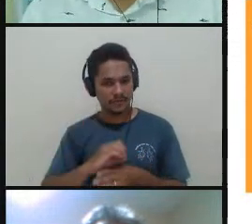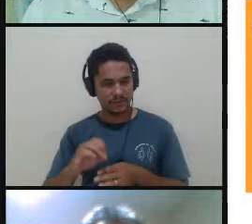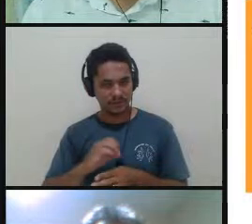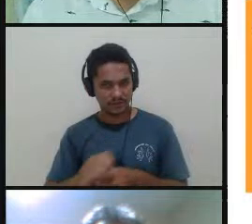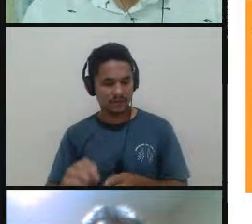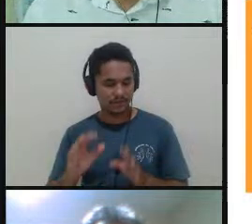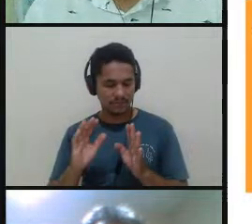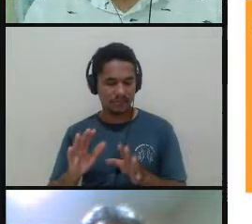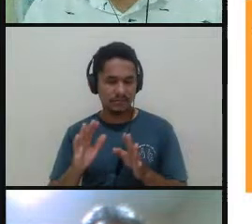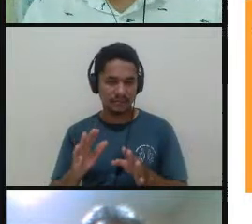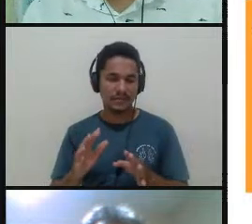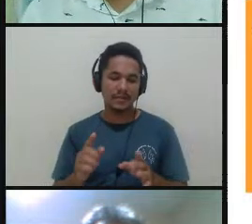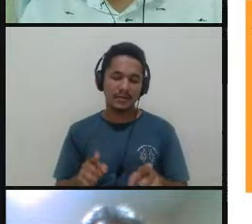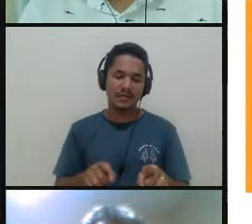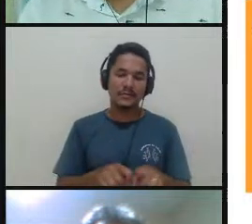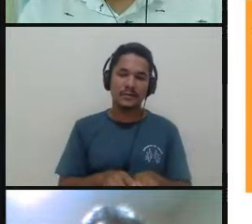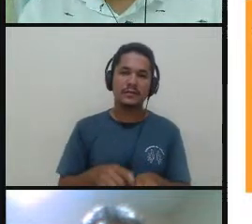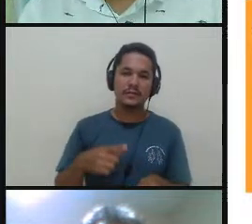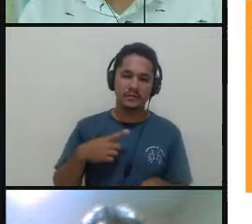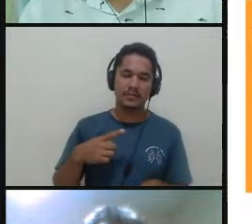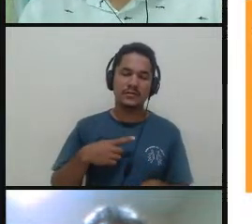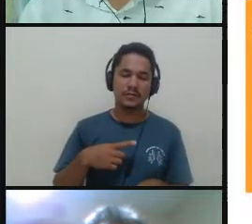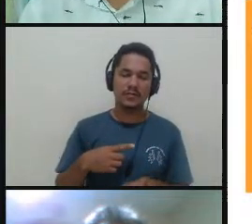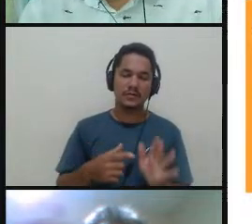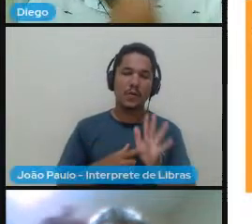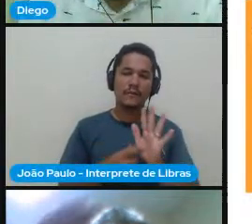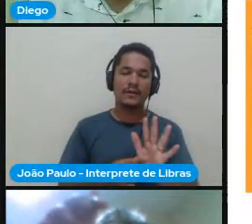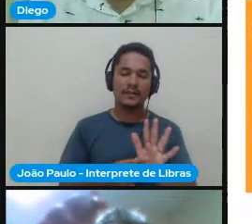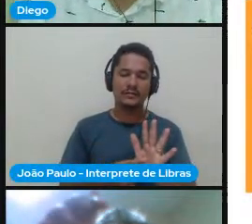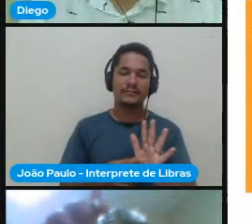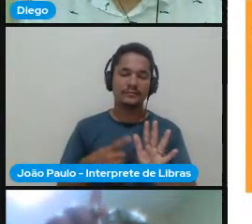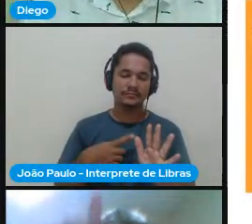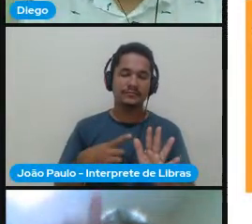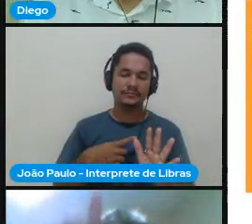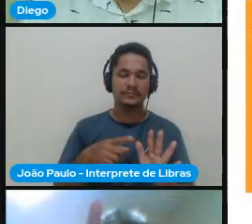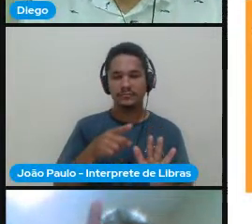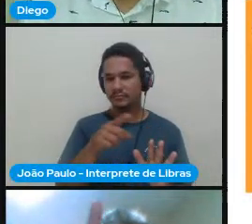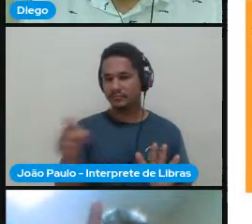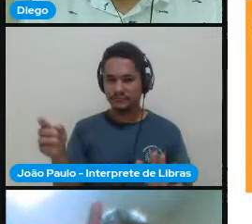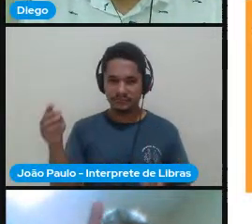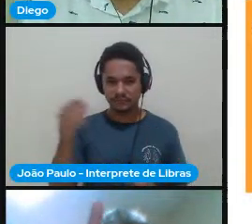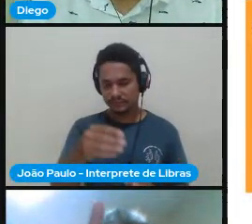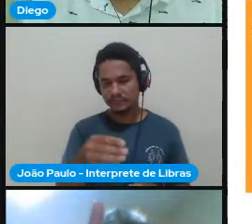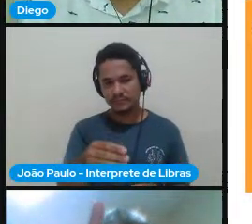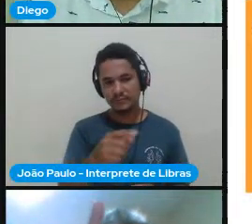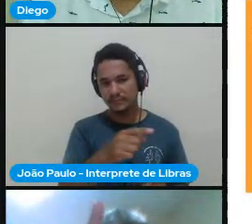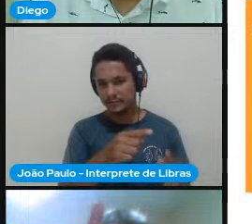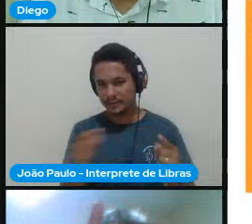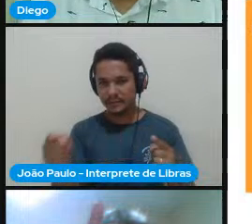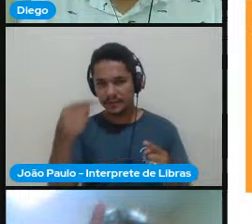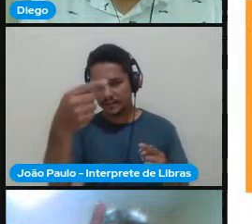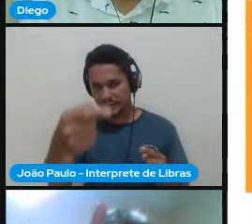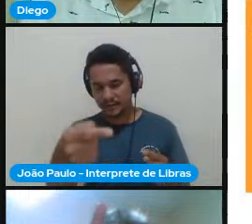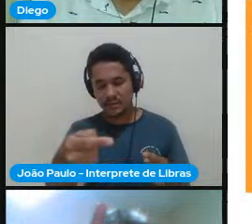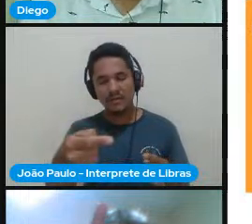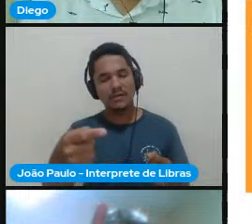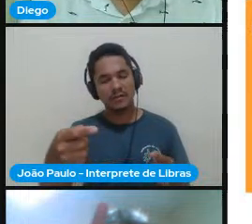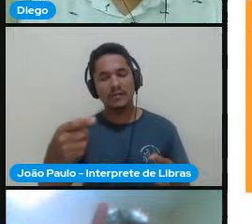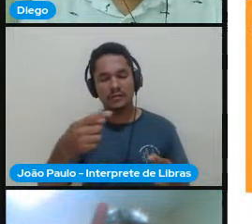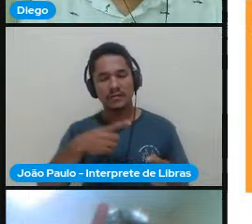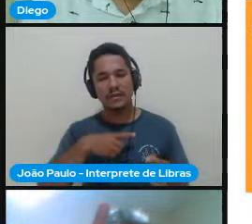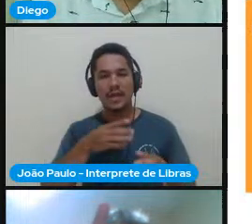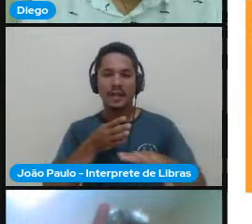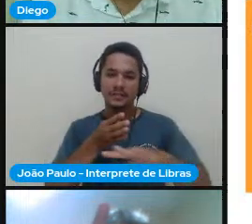nossos parceiros têm algumas ofertas nessa linha. Você vindo participar conosco, você terá acesso a esse e outros temas